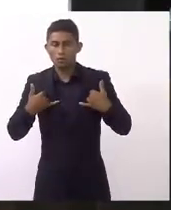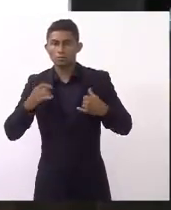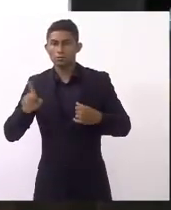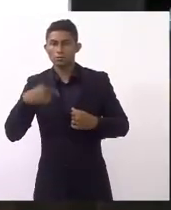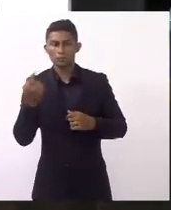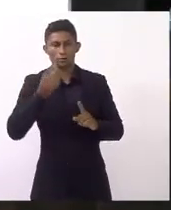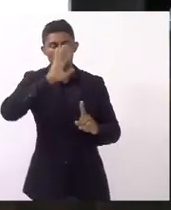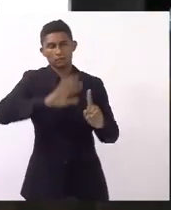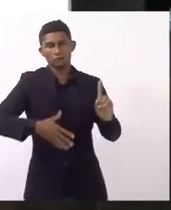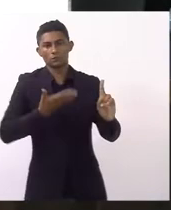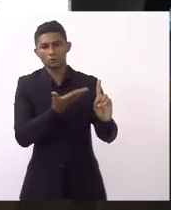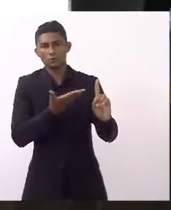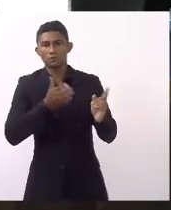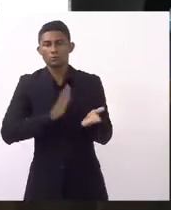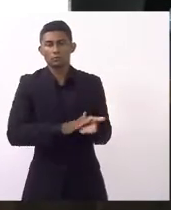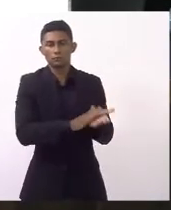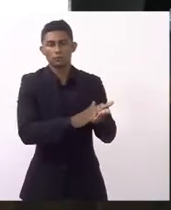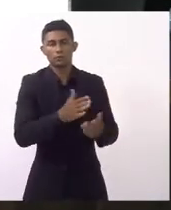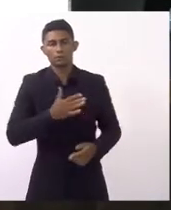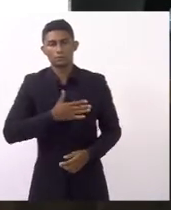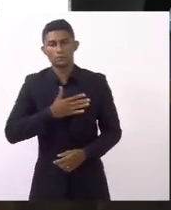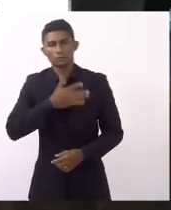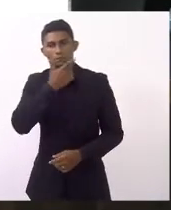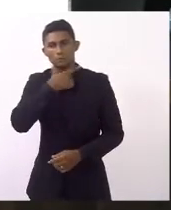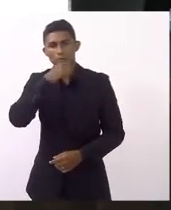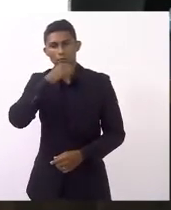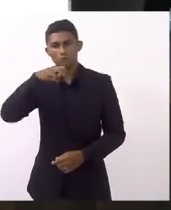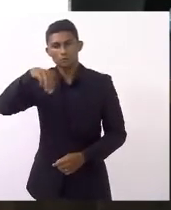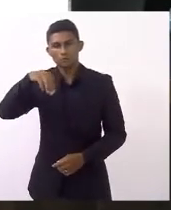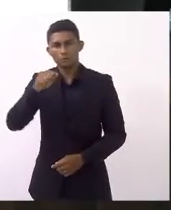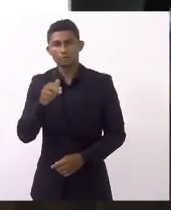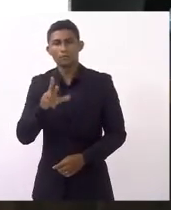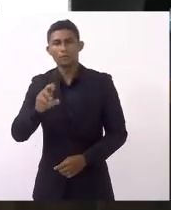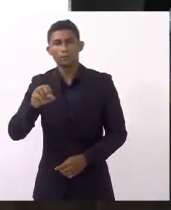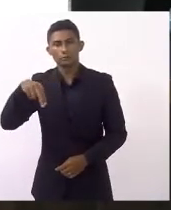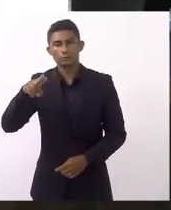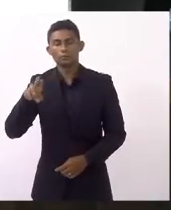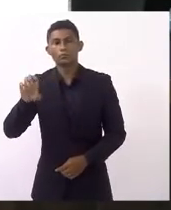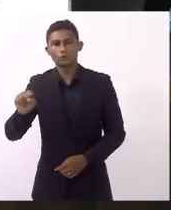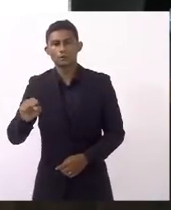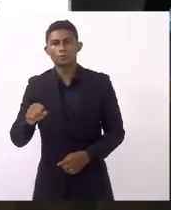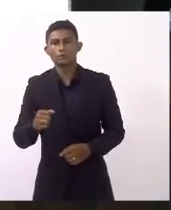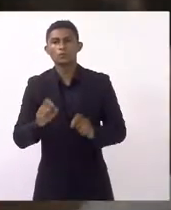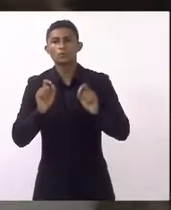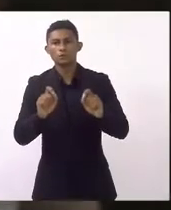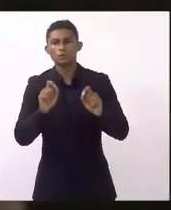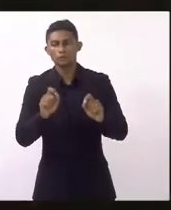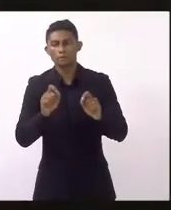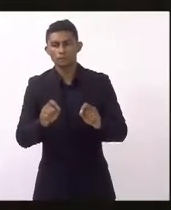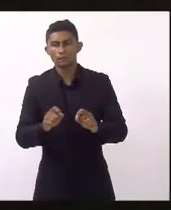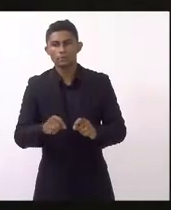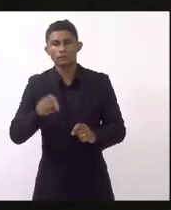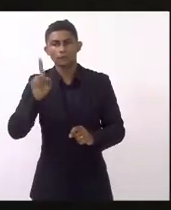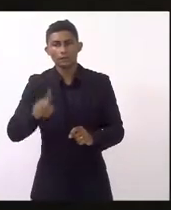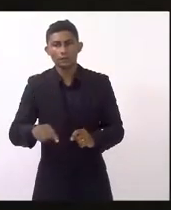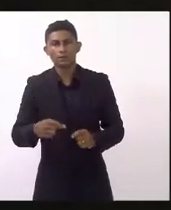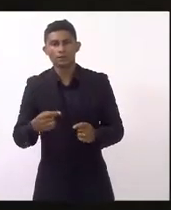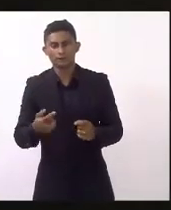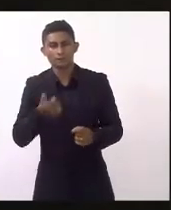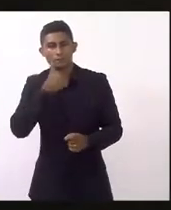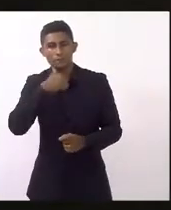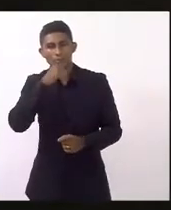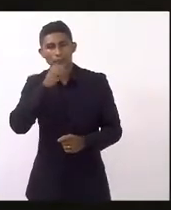homenageamos meu pai Mauro Nunes de Oxossi com a homenagem mãe Beata de Iemanjá